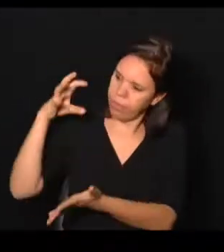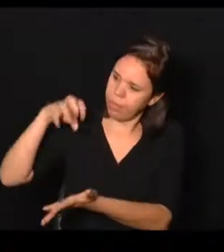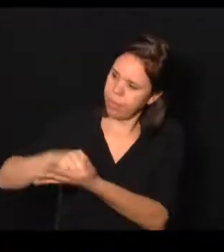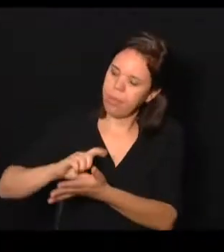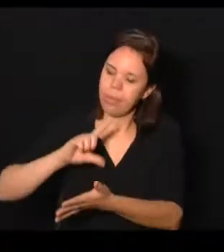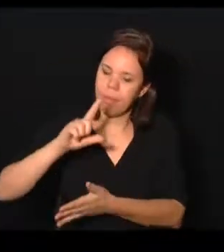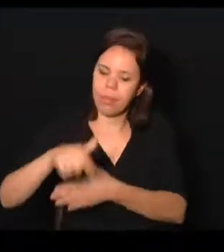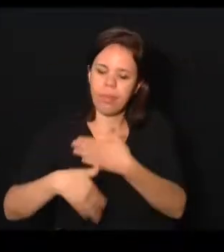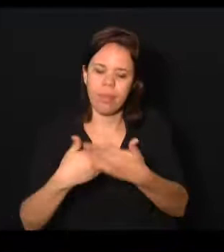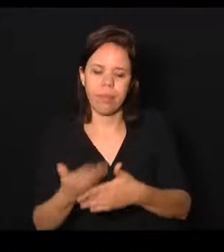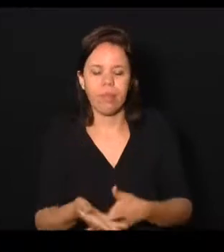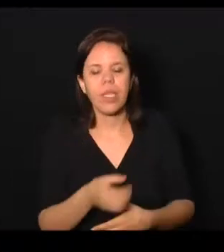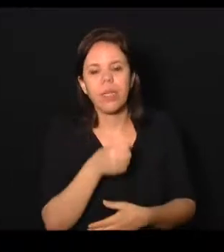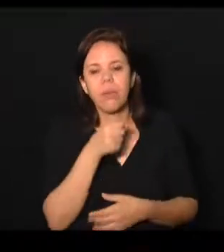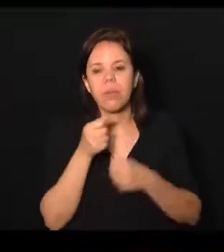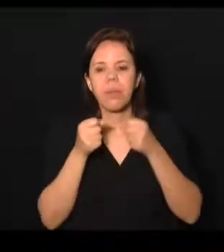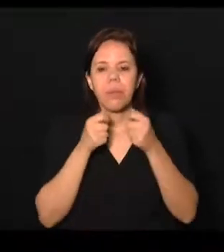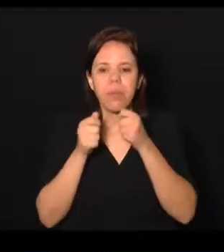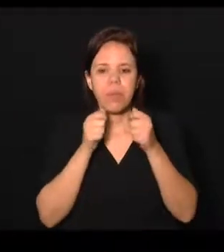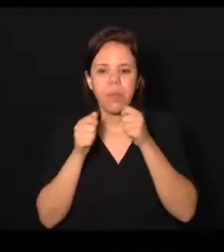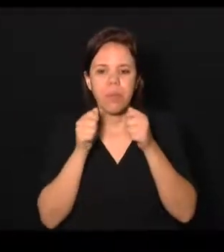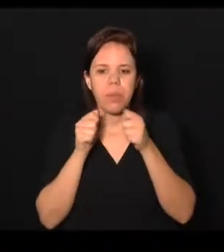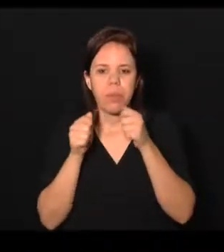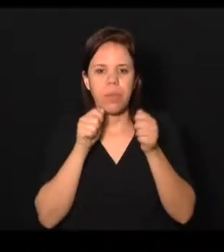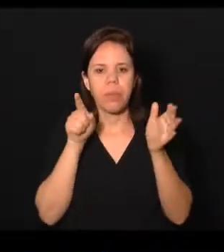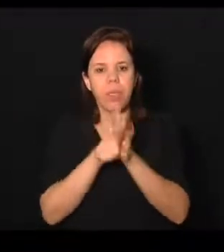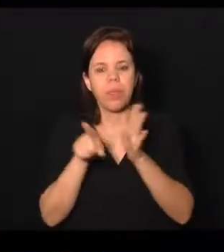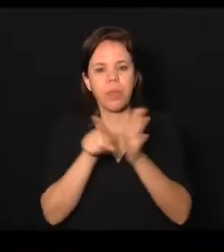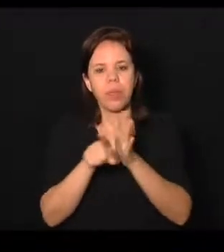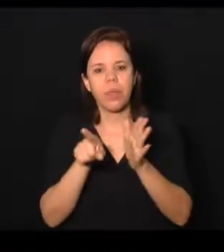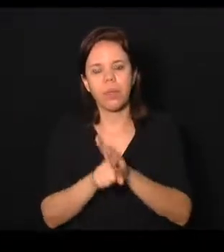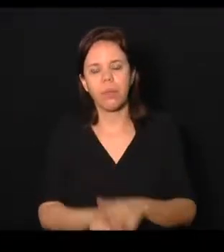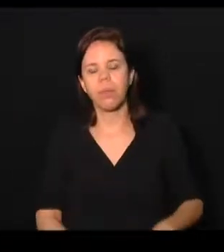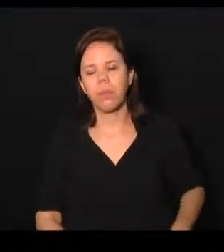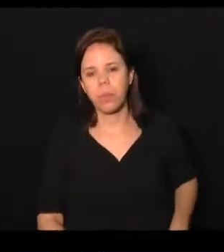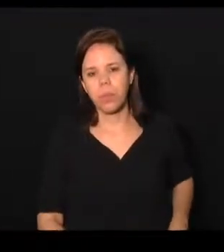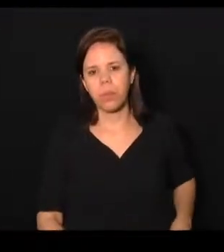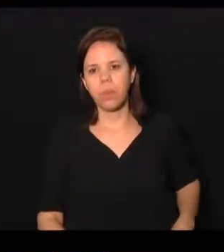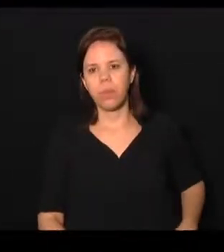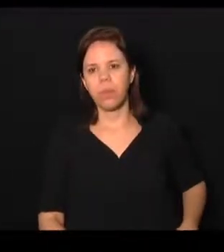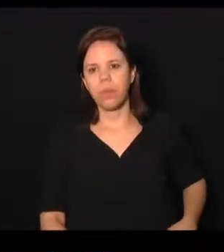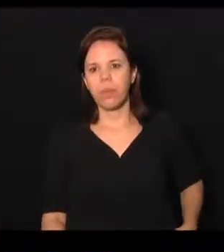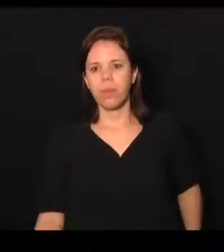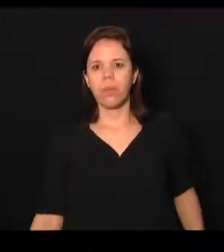ele passa por uma triagem clínica. Não?